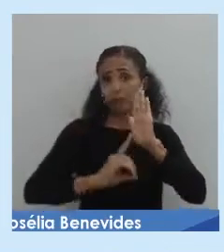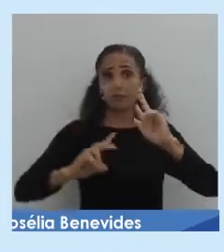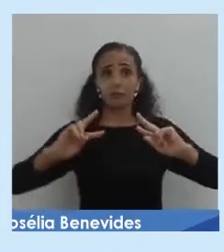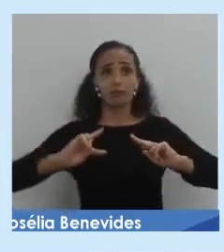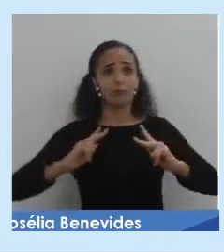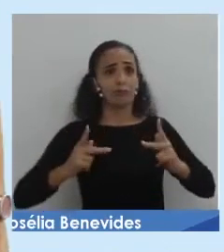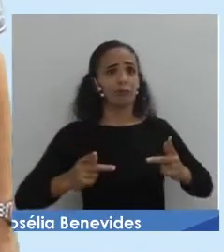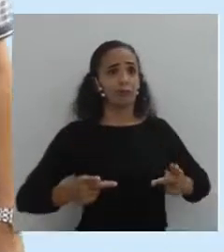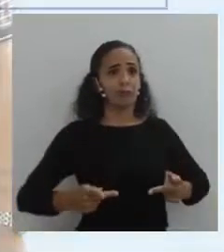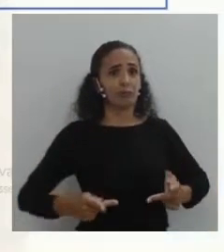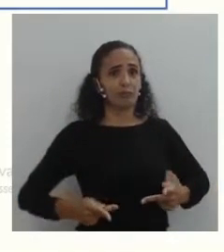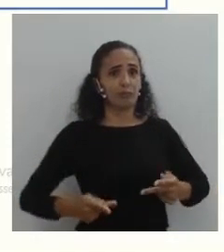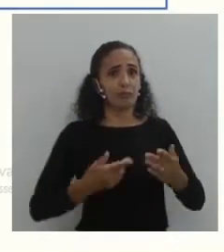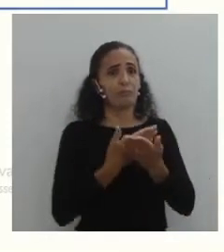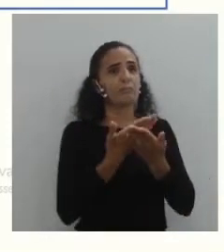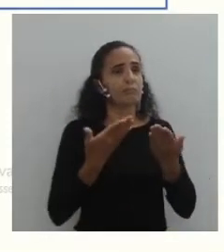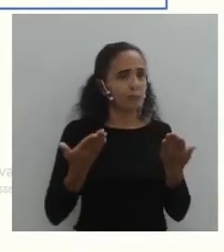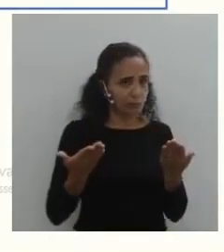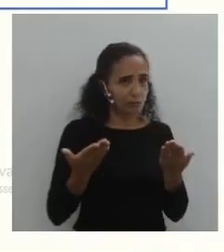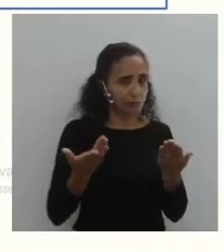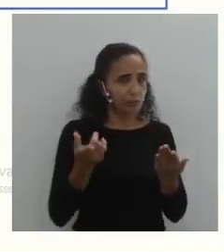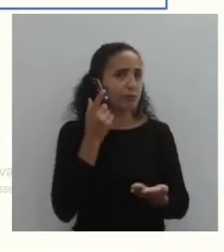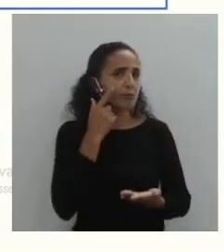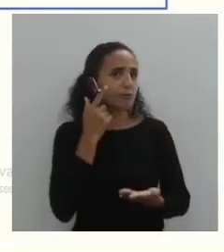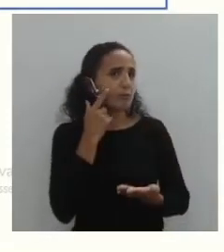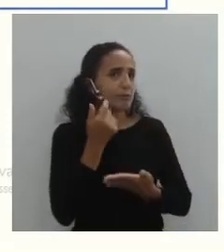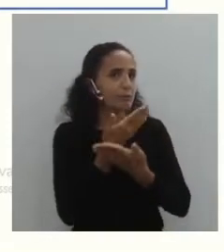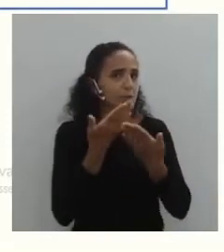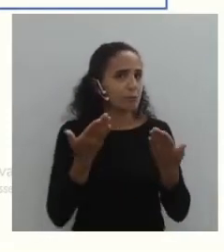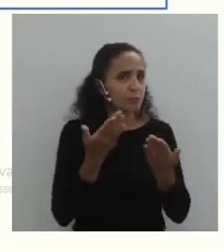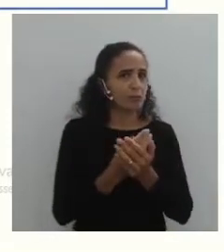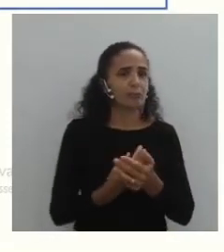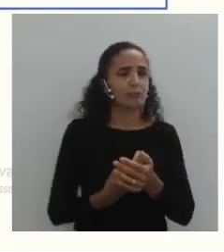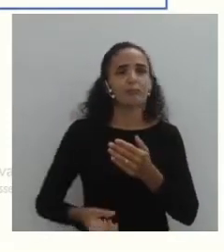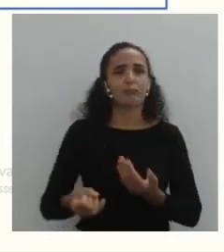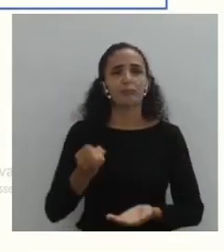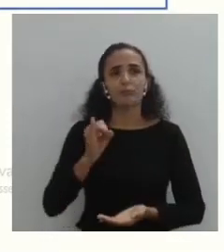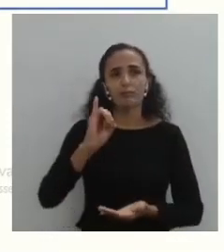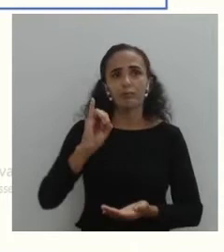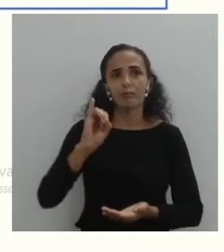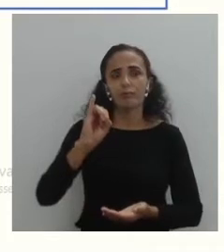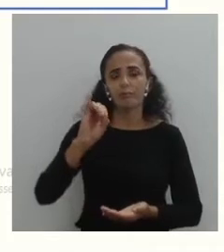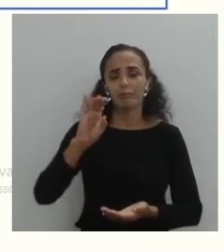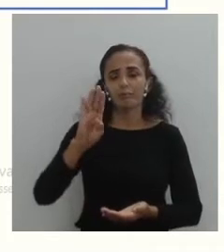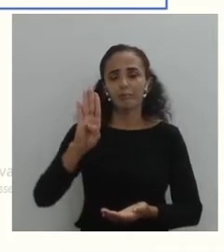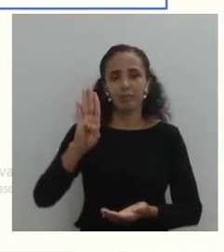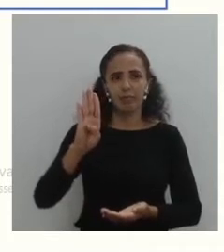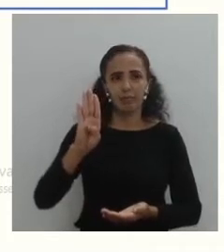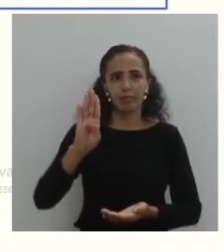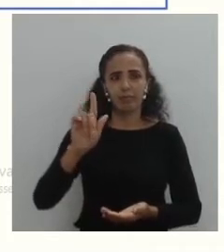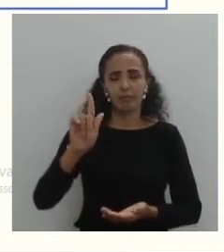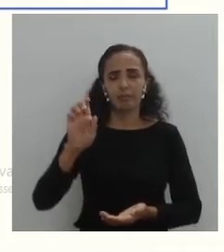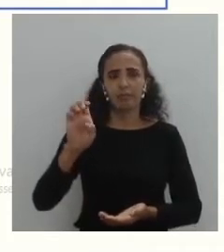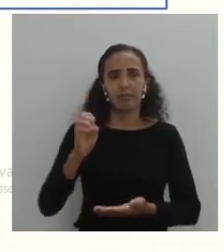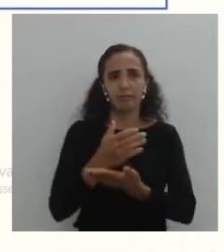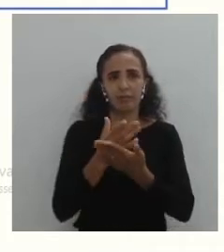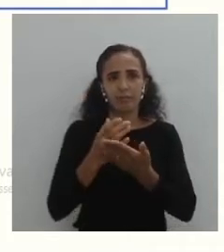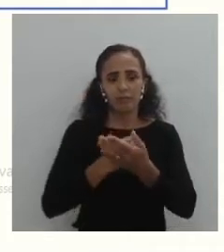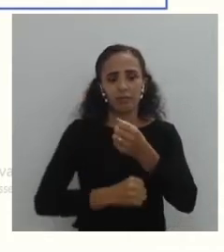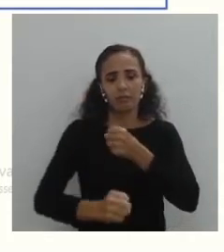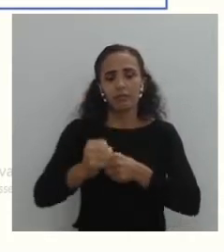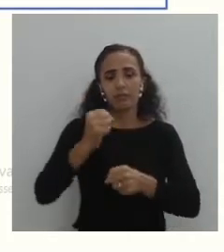salientar. Olhem para a tela esse dado que eu vou trazer agora. Veja só, o censo demográfico realizado